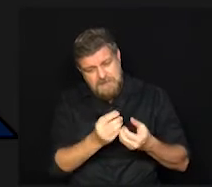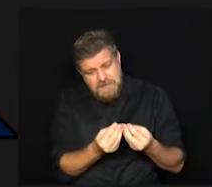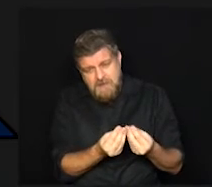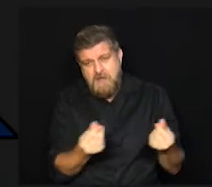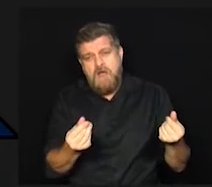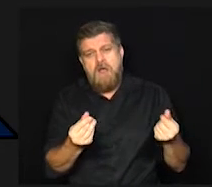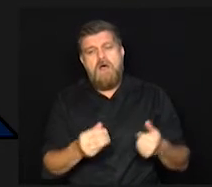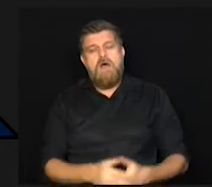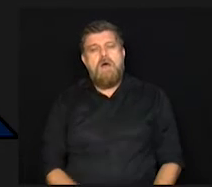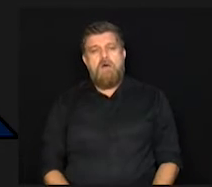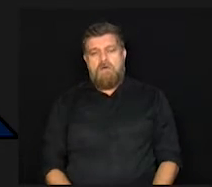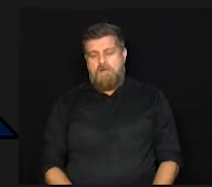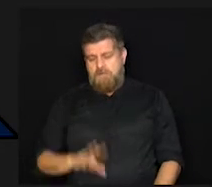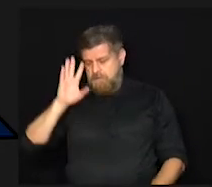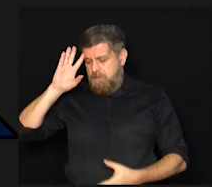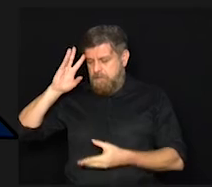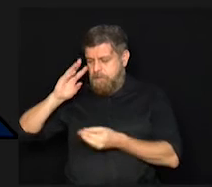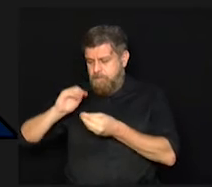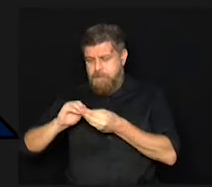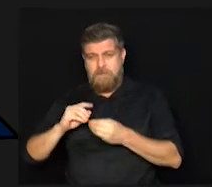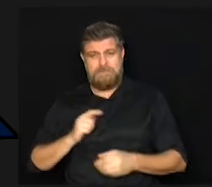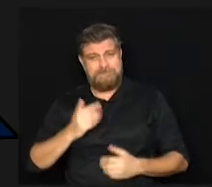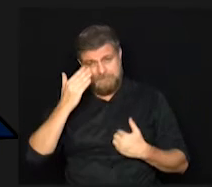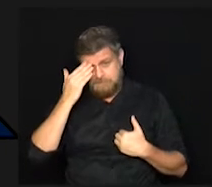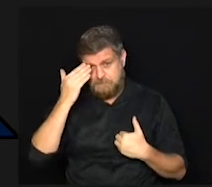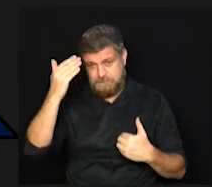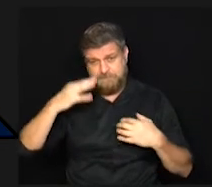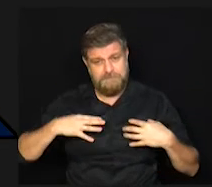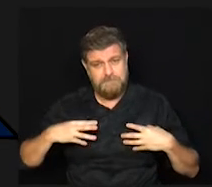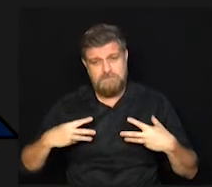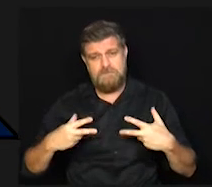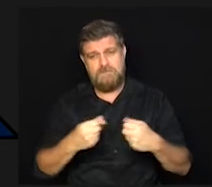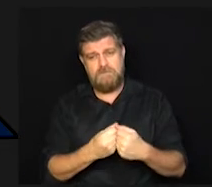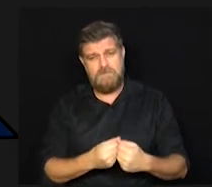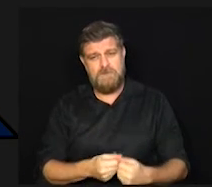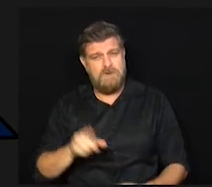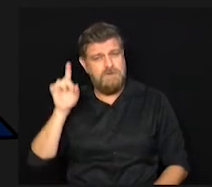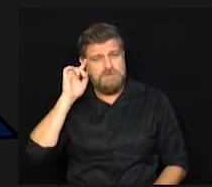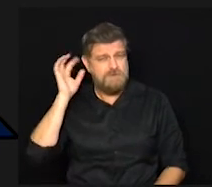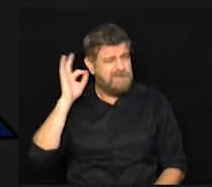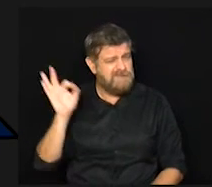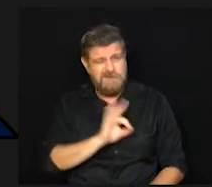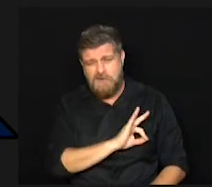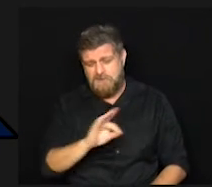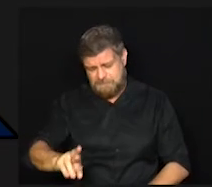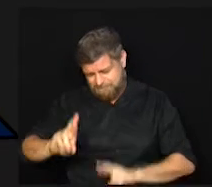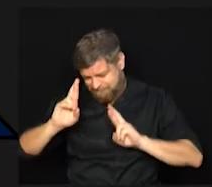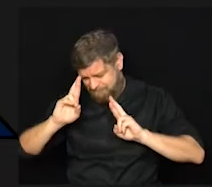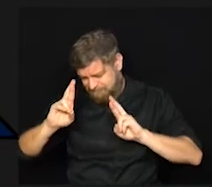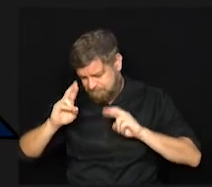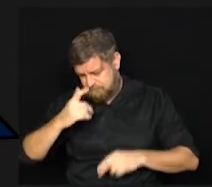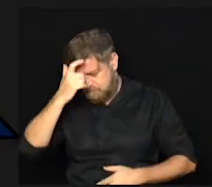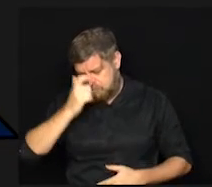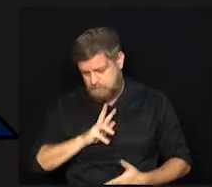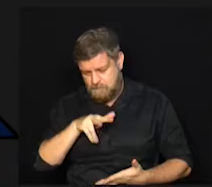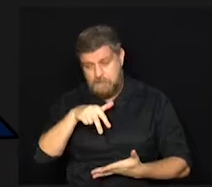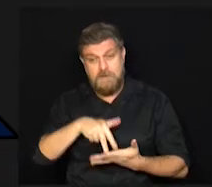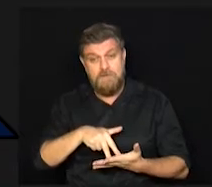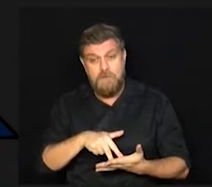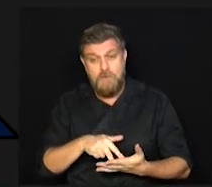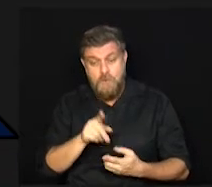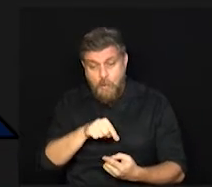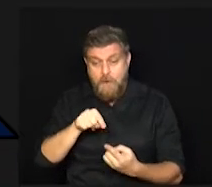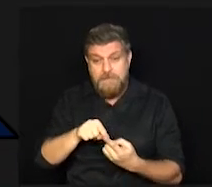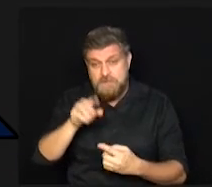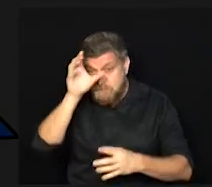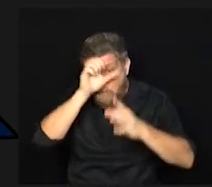bom? Essas são as minhas palavras, muito obrigado a todos, tenham um ótimo dia e estou à disposição, estou aqui para aprender com